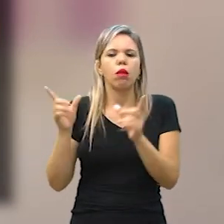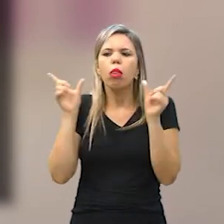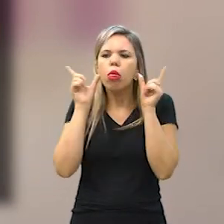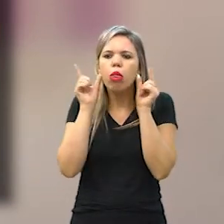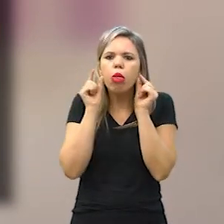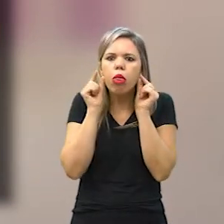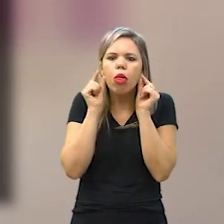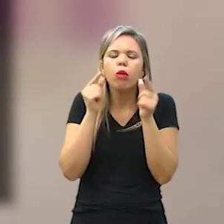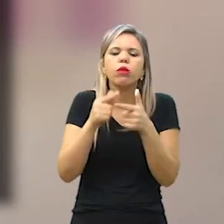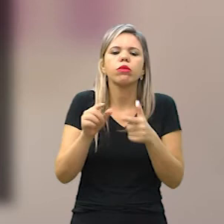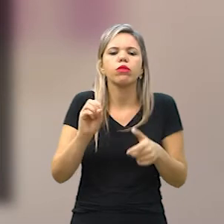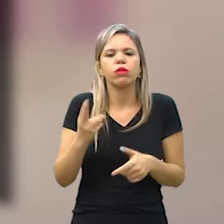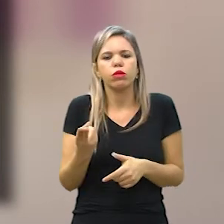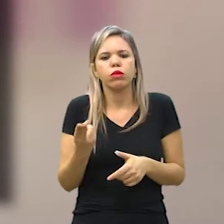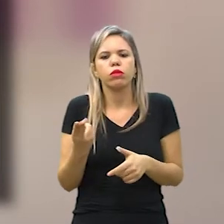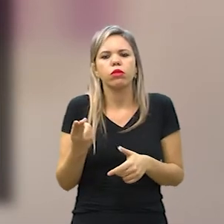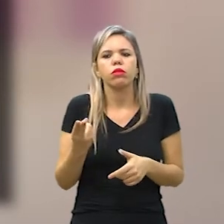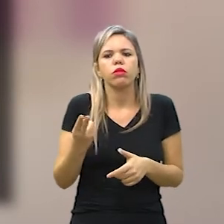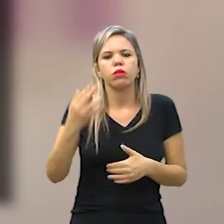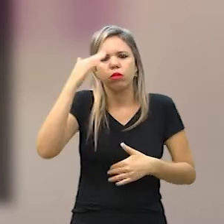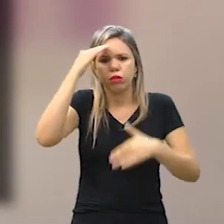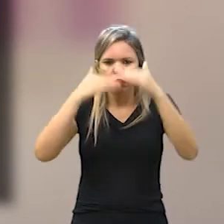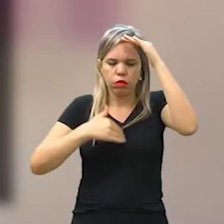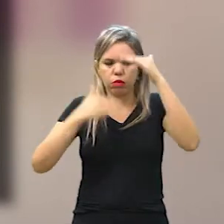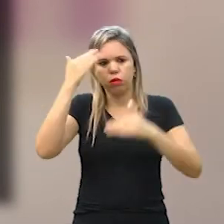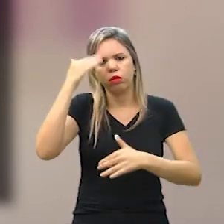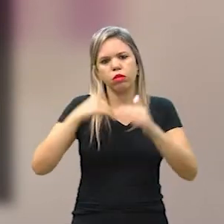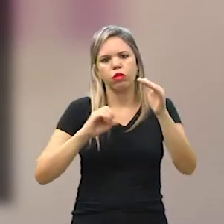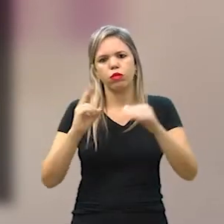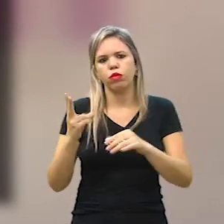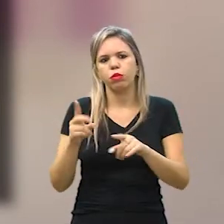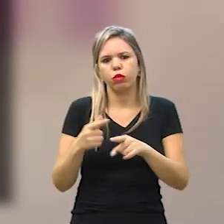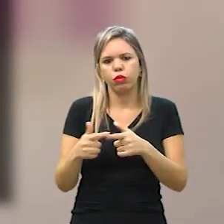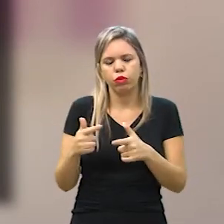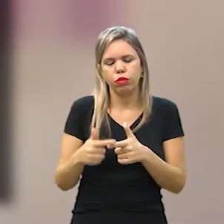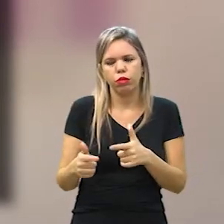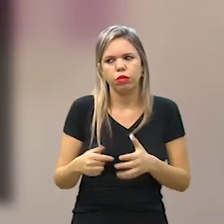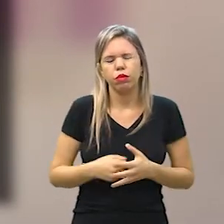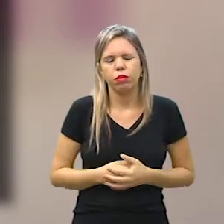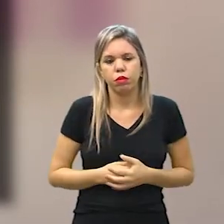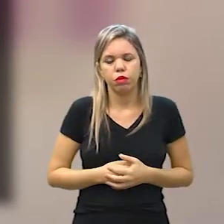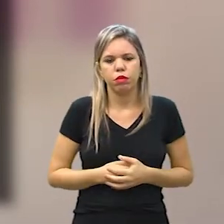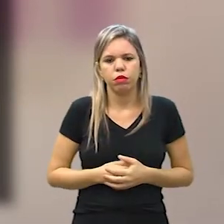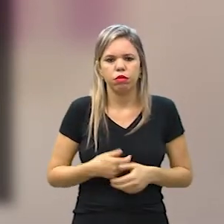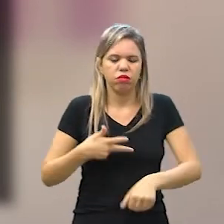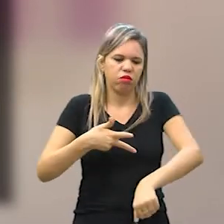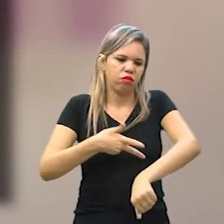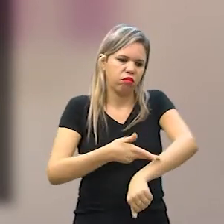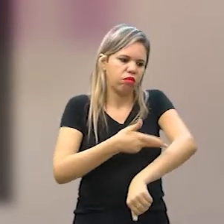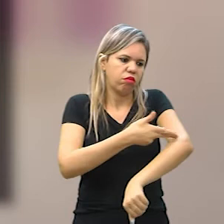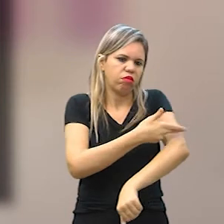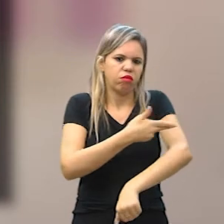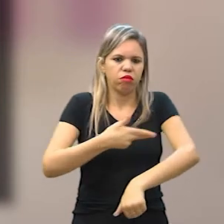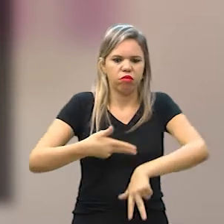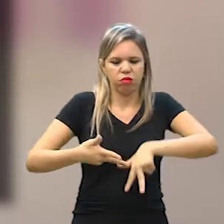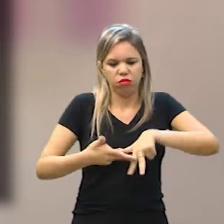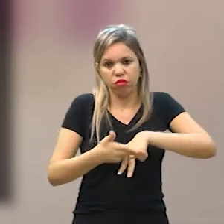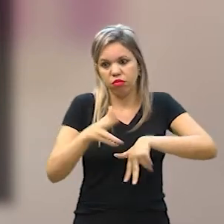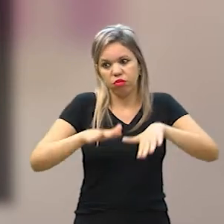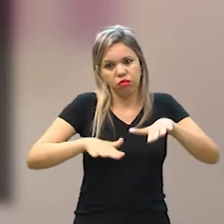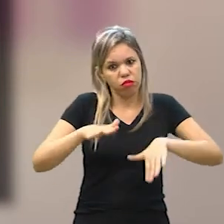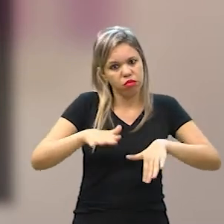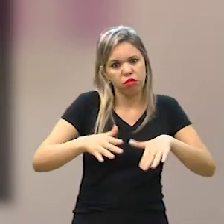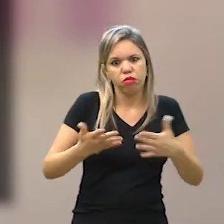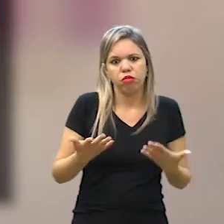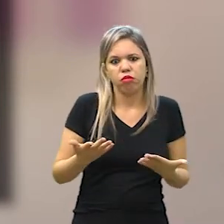perda auditiva, paralisia cerebral, pode evoluir para amputações, tá?